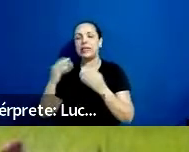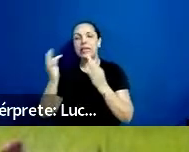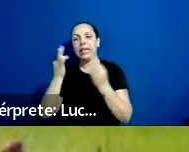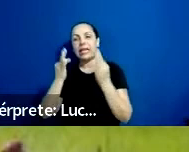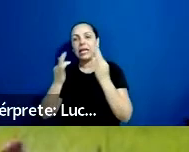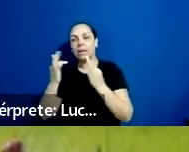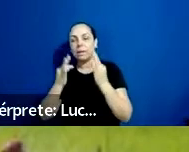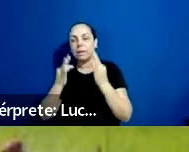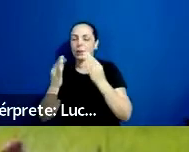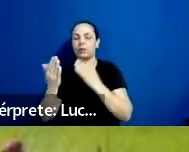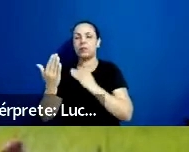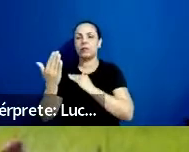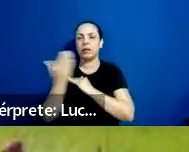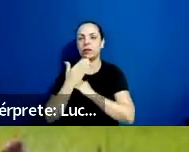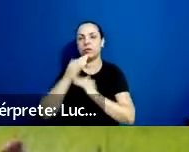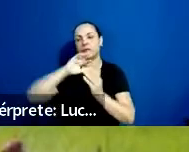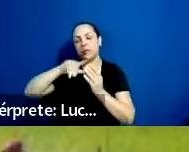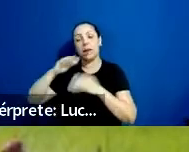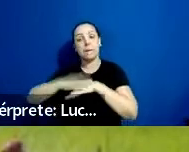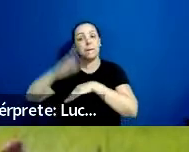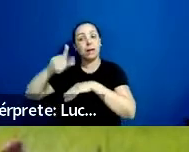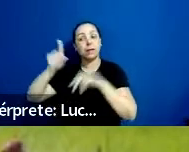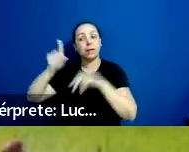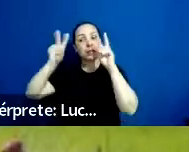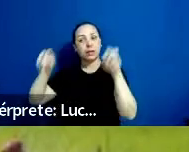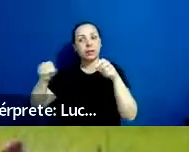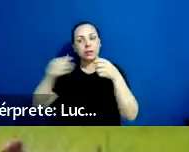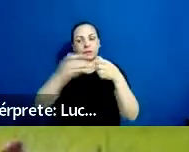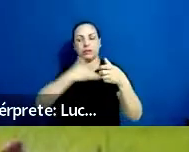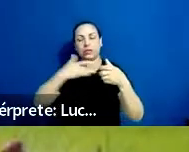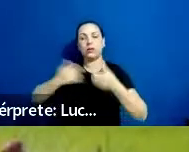para falar um pouco para vocês